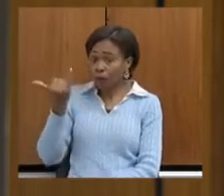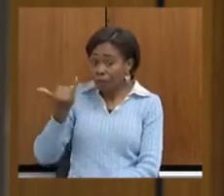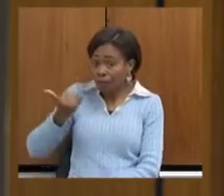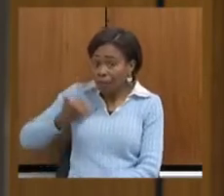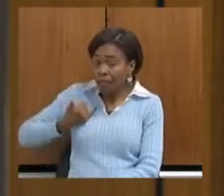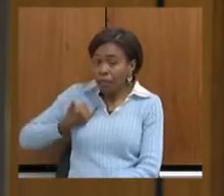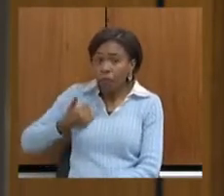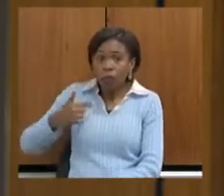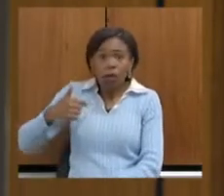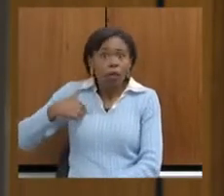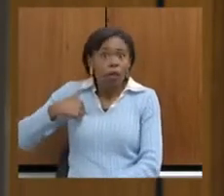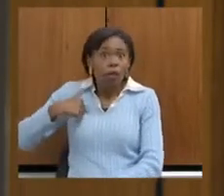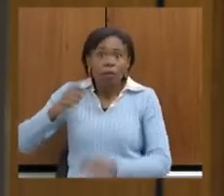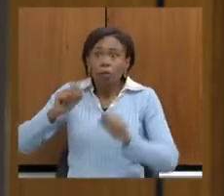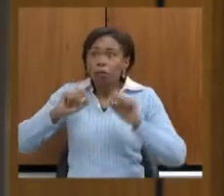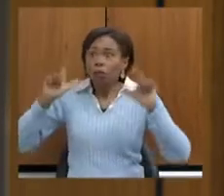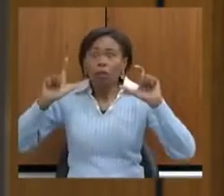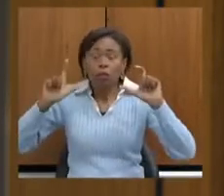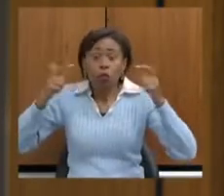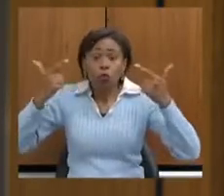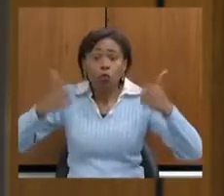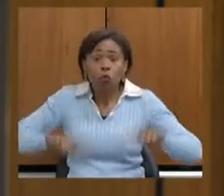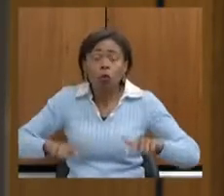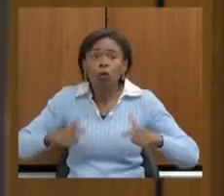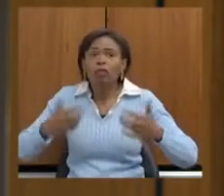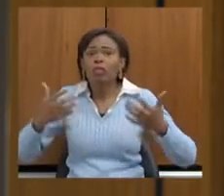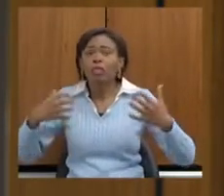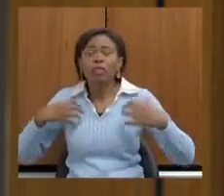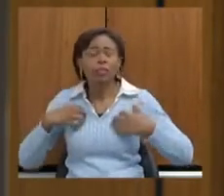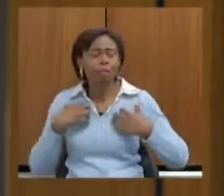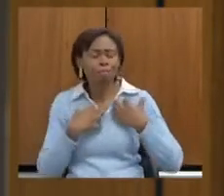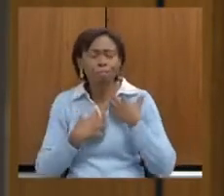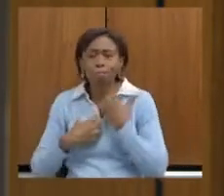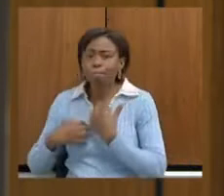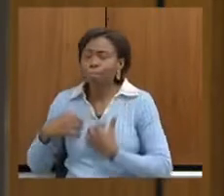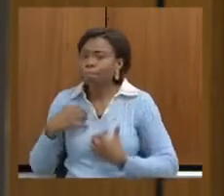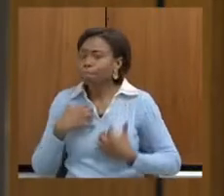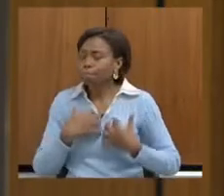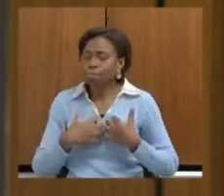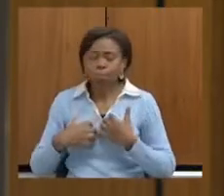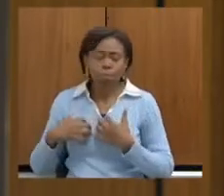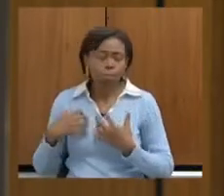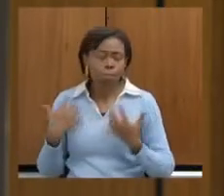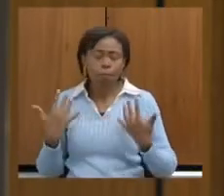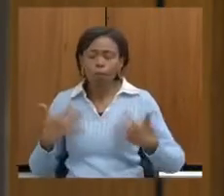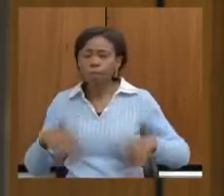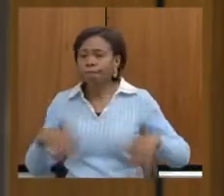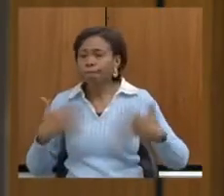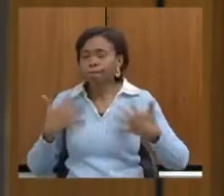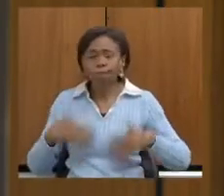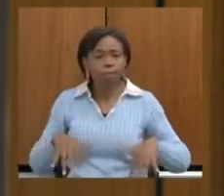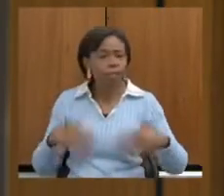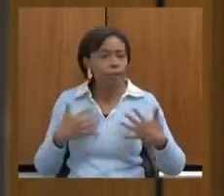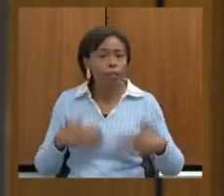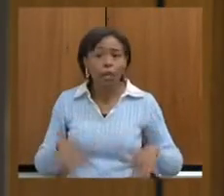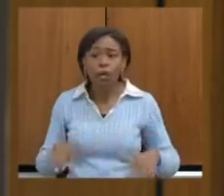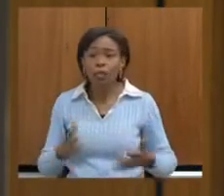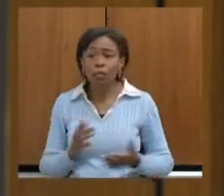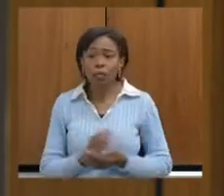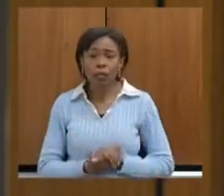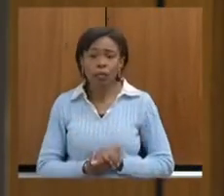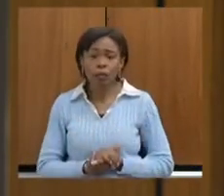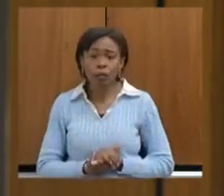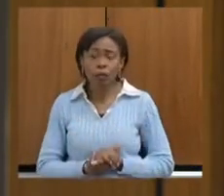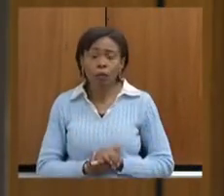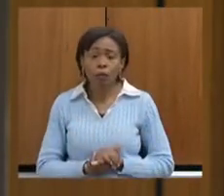e eu entrei em desespero de novo meus irmãos e eu tava ali com 5kg de mim